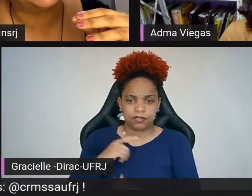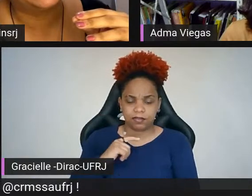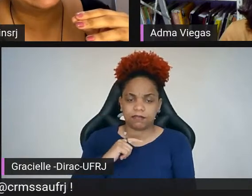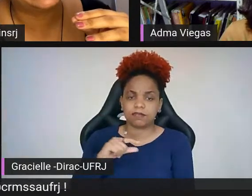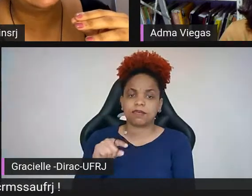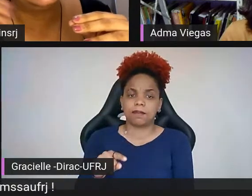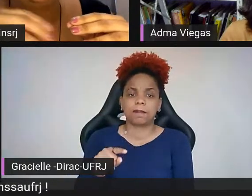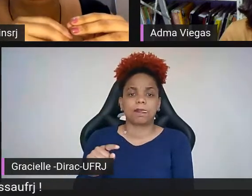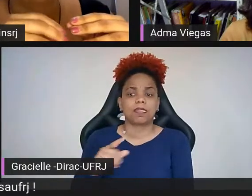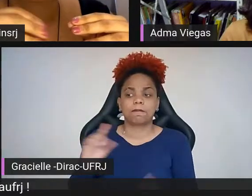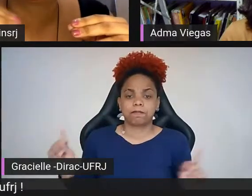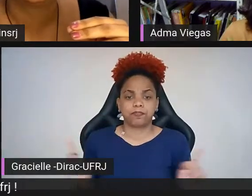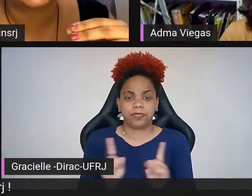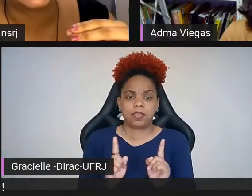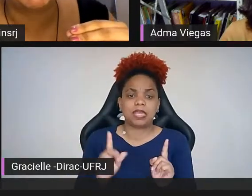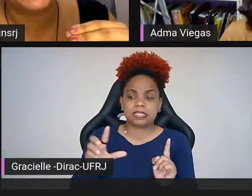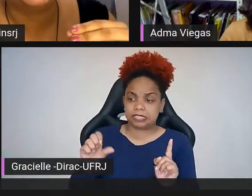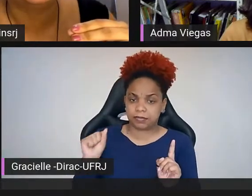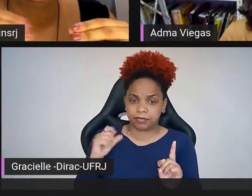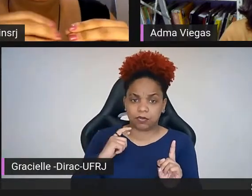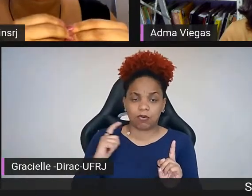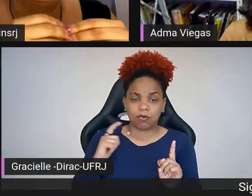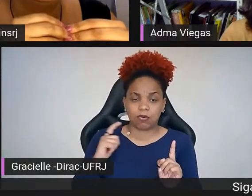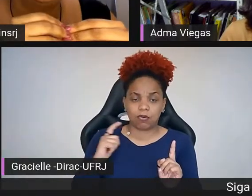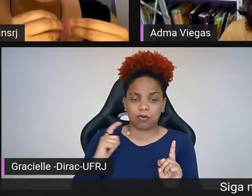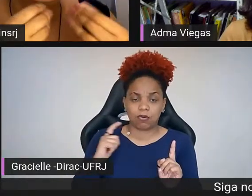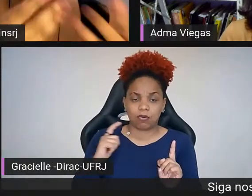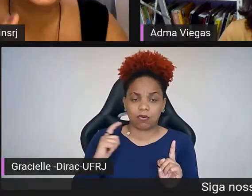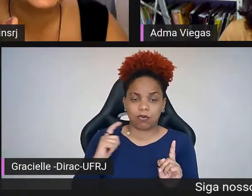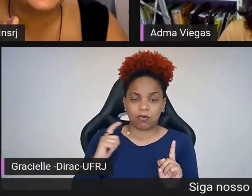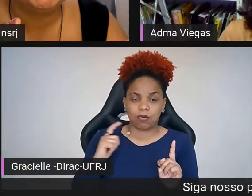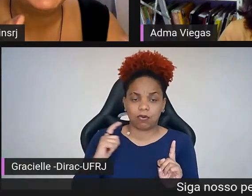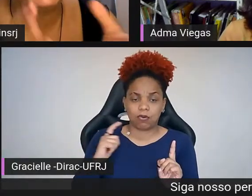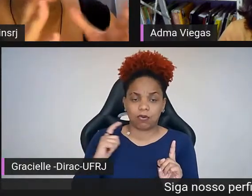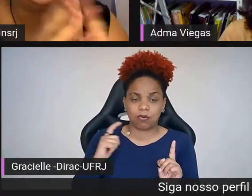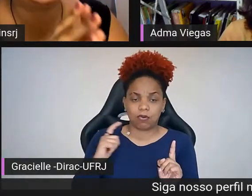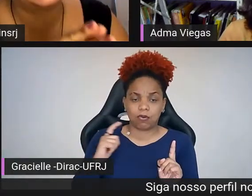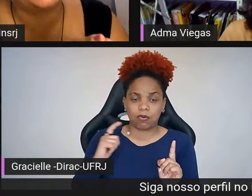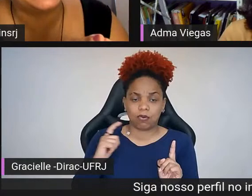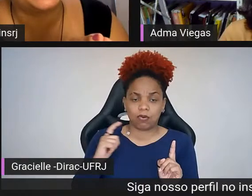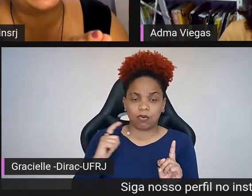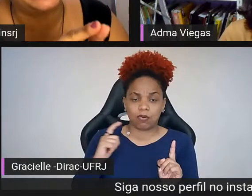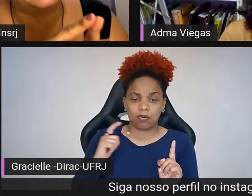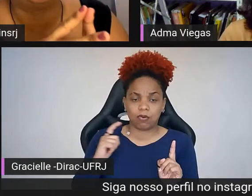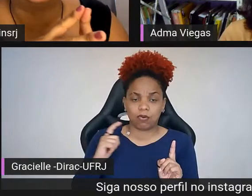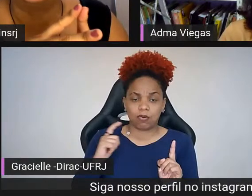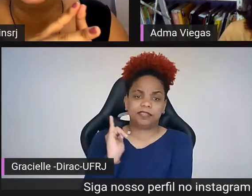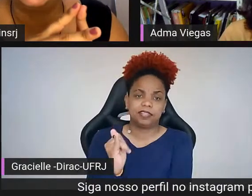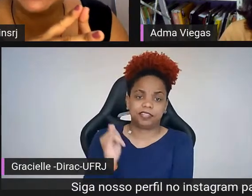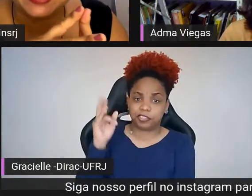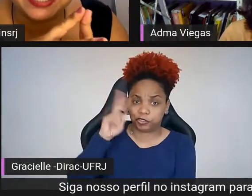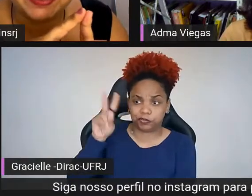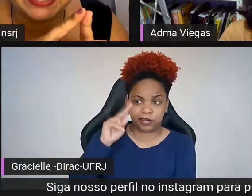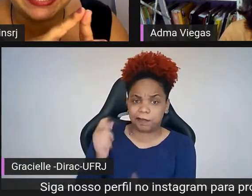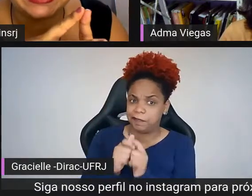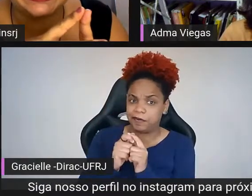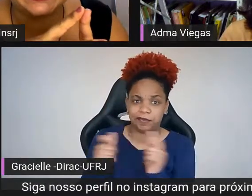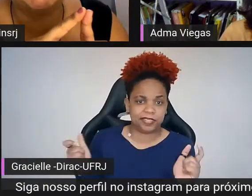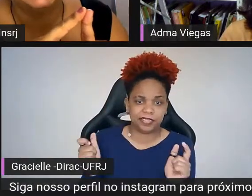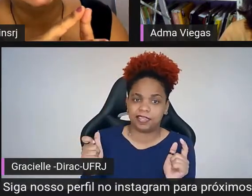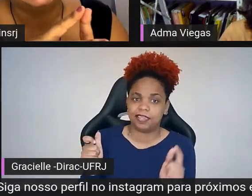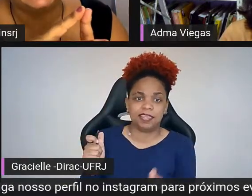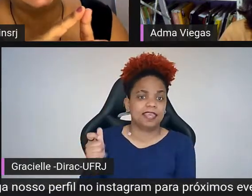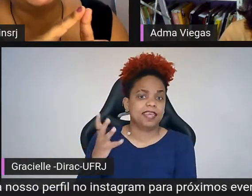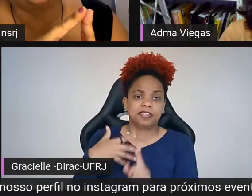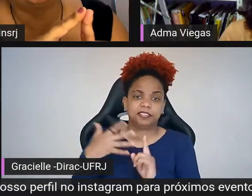de sapatonas ali, que vai fazendo o seu casamento, mas eu preciso dizer que essa não é a história da maioria das LGBTs,